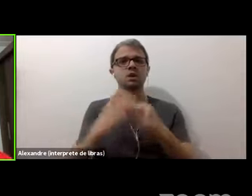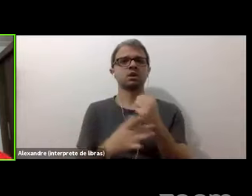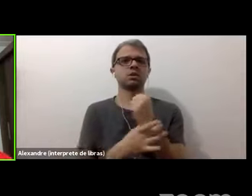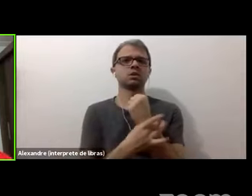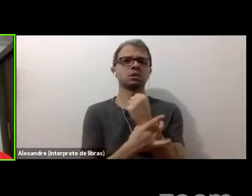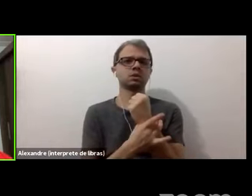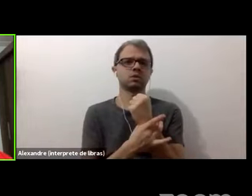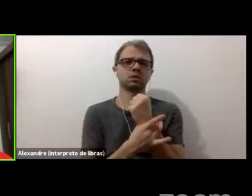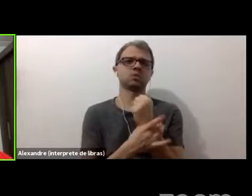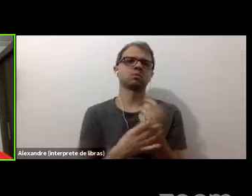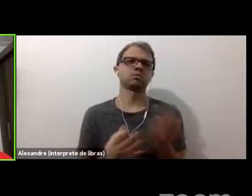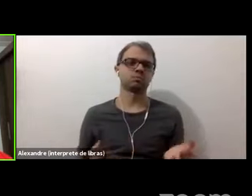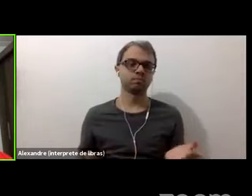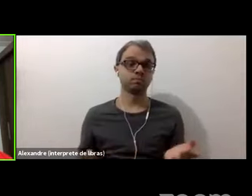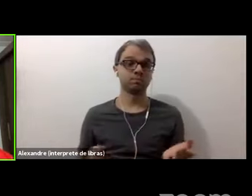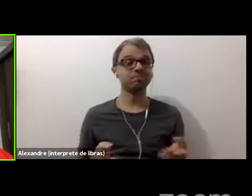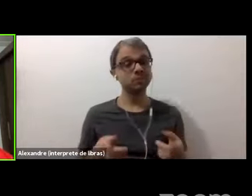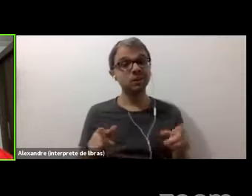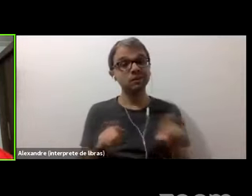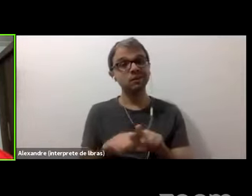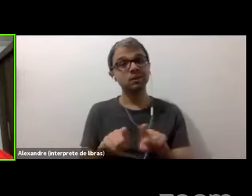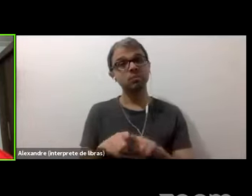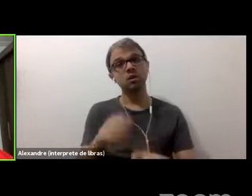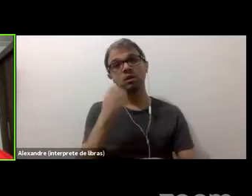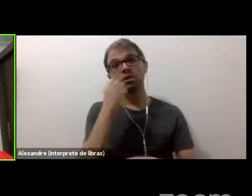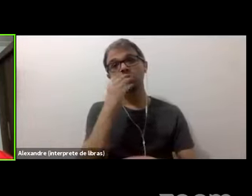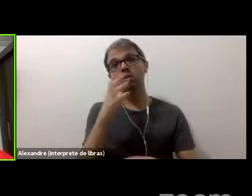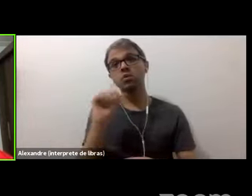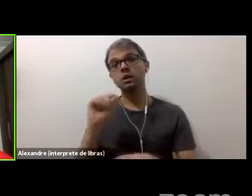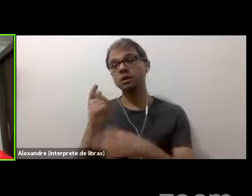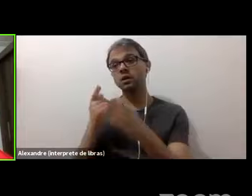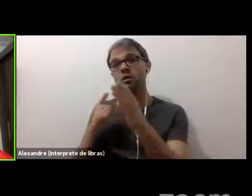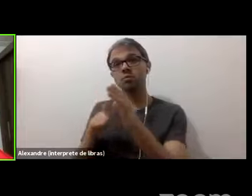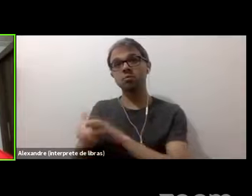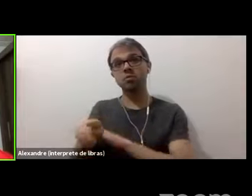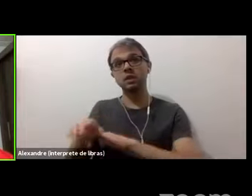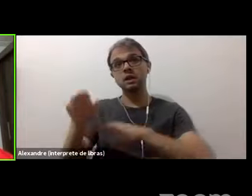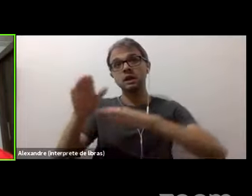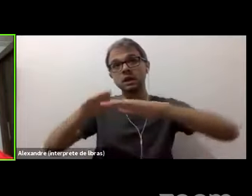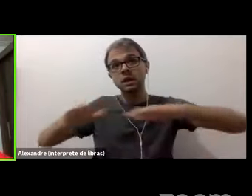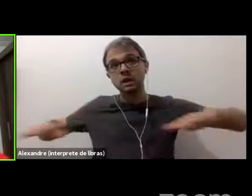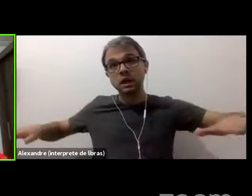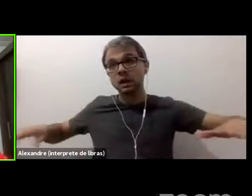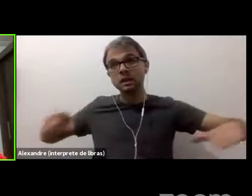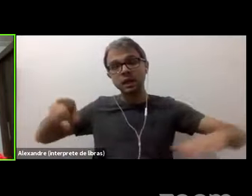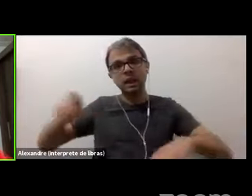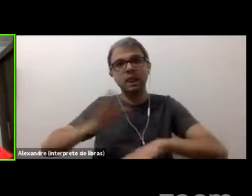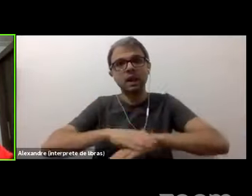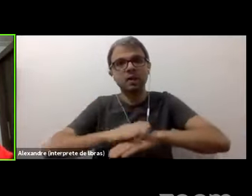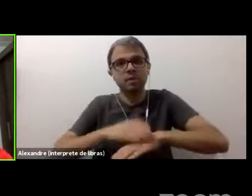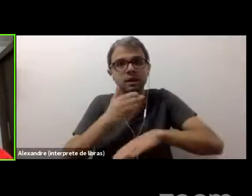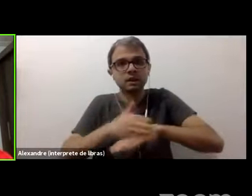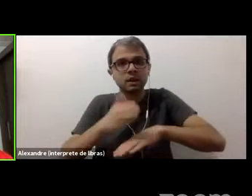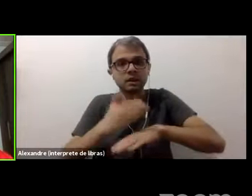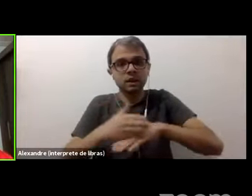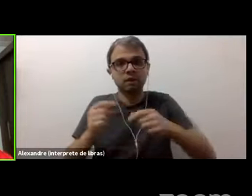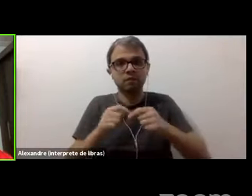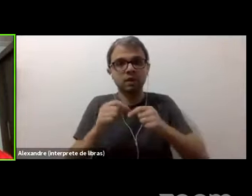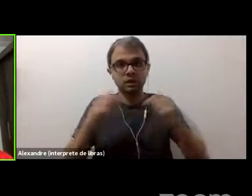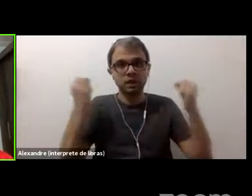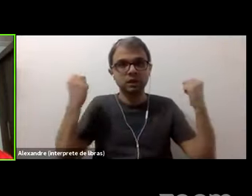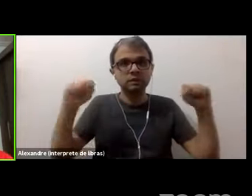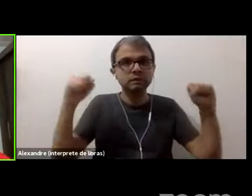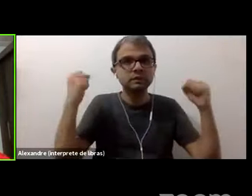ponto importante seria estimular as crianças e adolescentes a praticarem atividades físicas. E aí eu falo assim, quem tem um